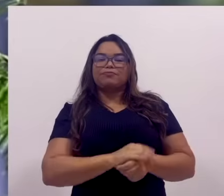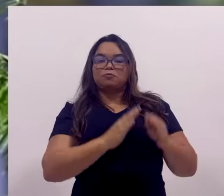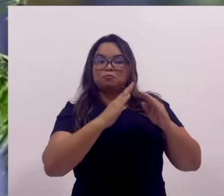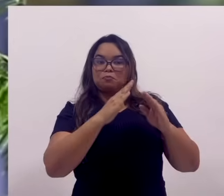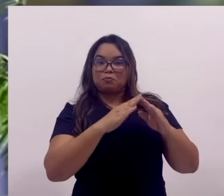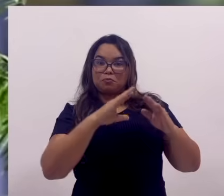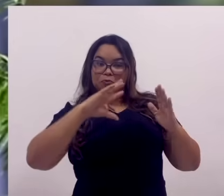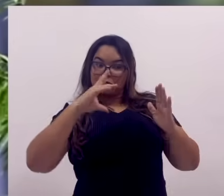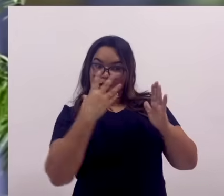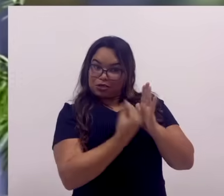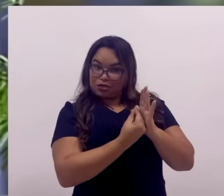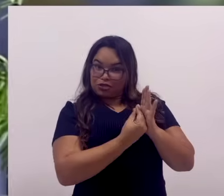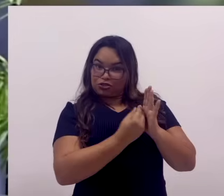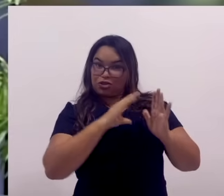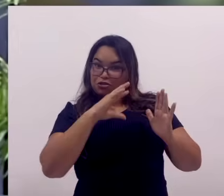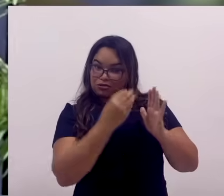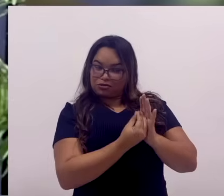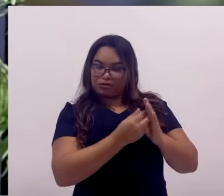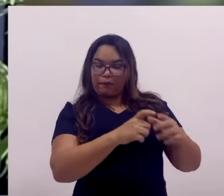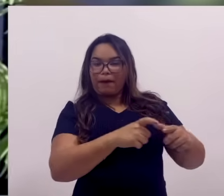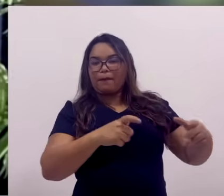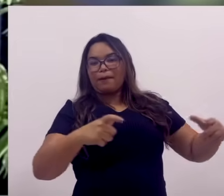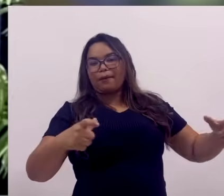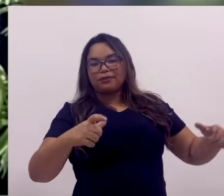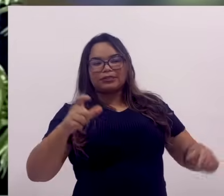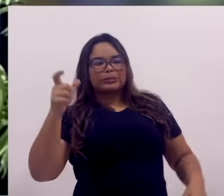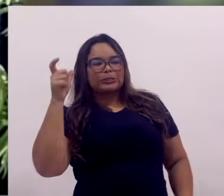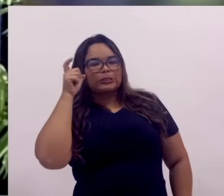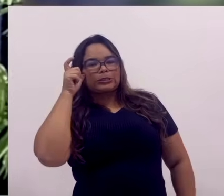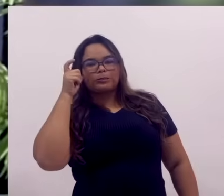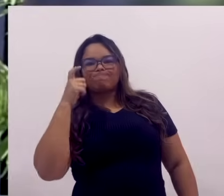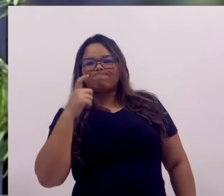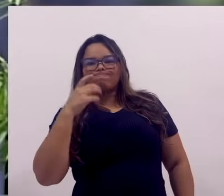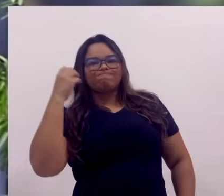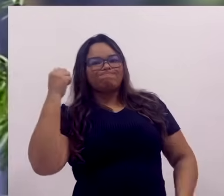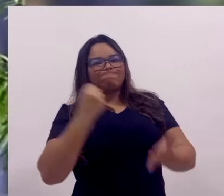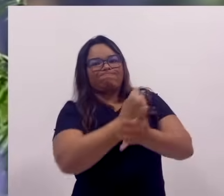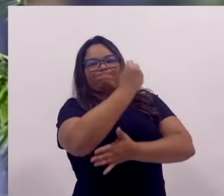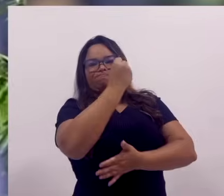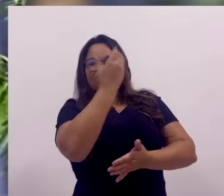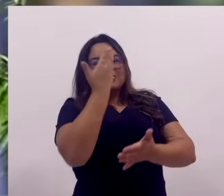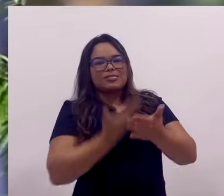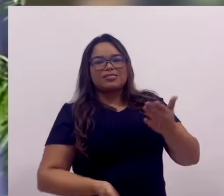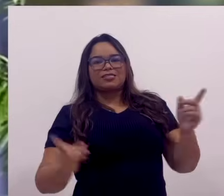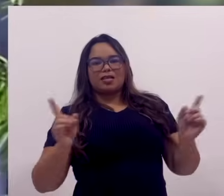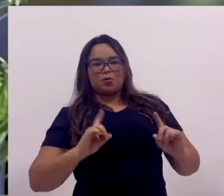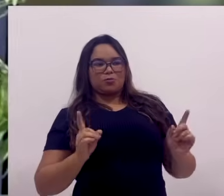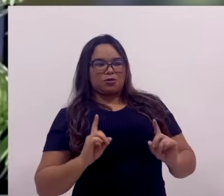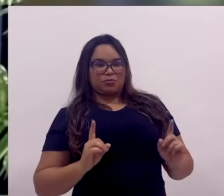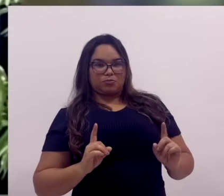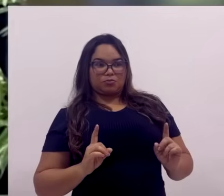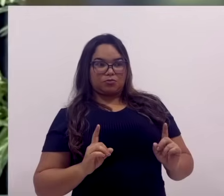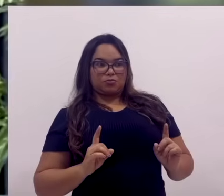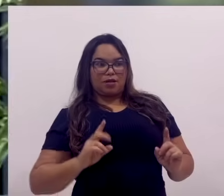E se isso não funcionou, o que o diabo tentou a seguir? Que tal usar a tática de Balaão?